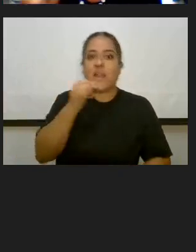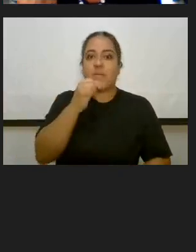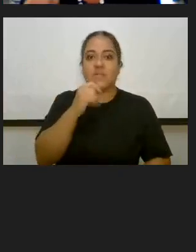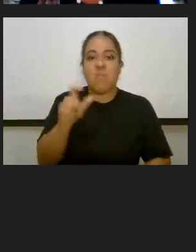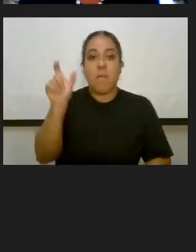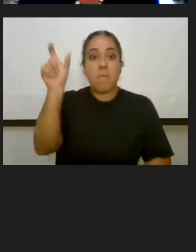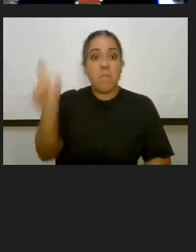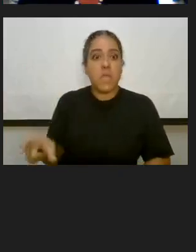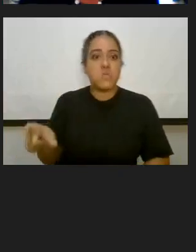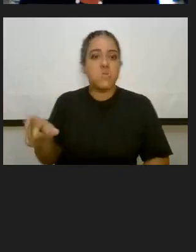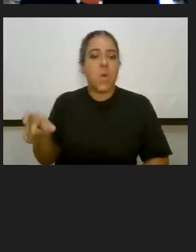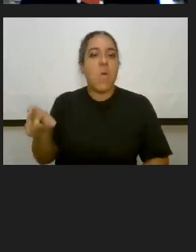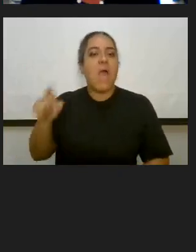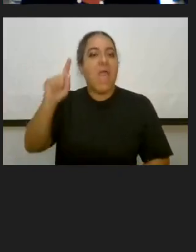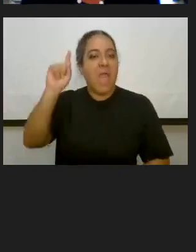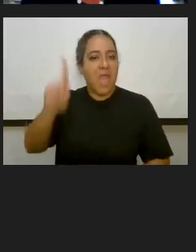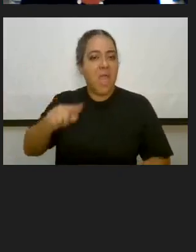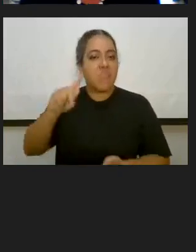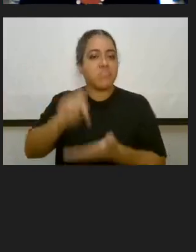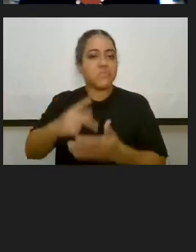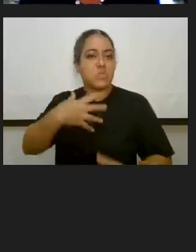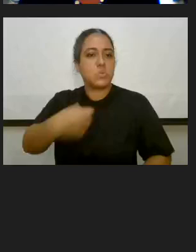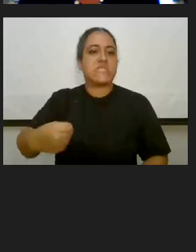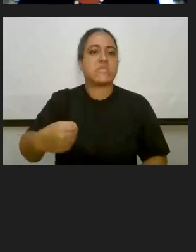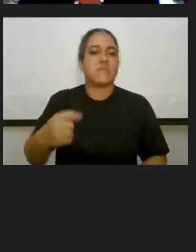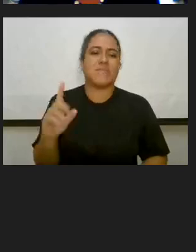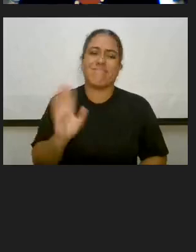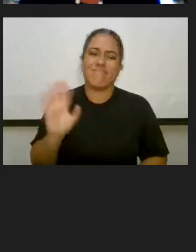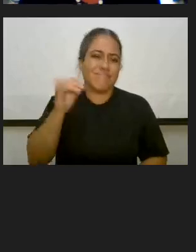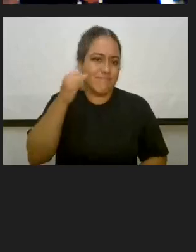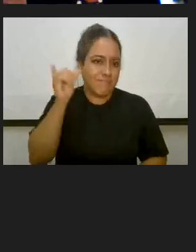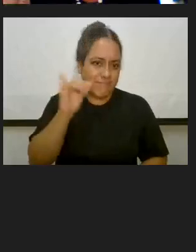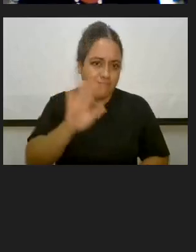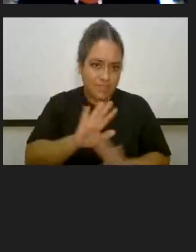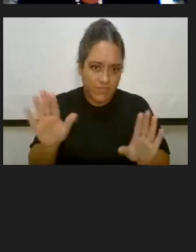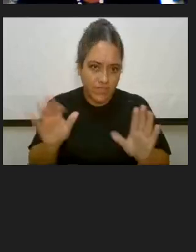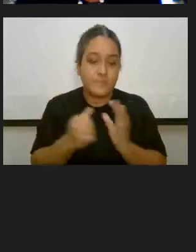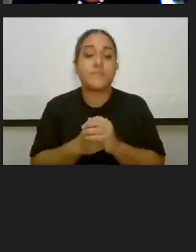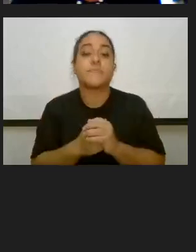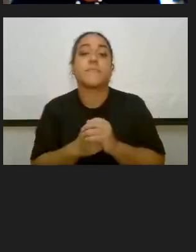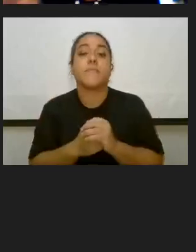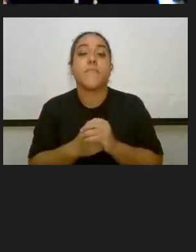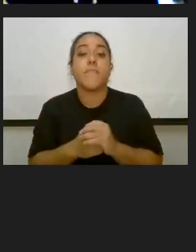como o suicida. Certo? O luto